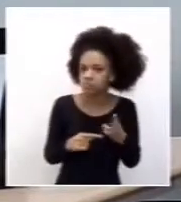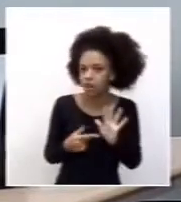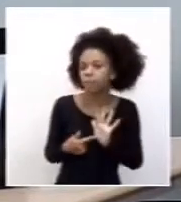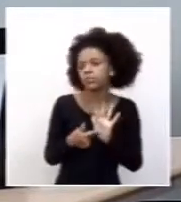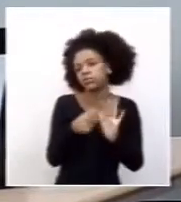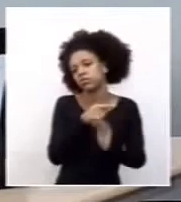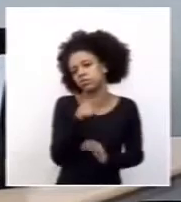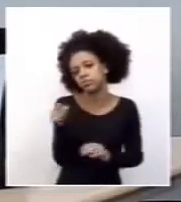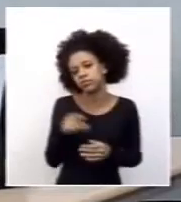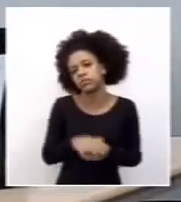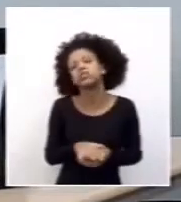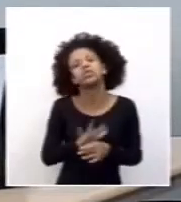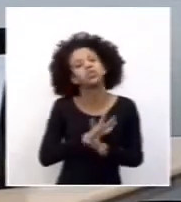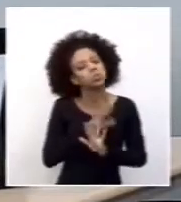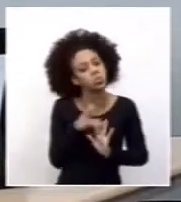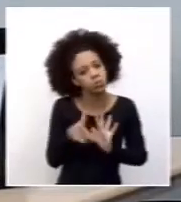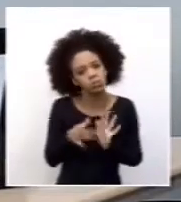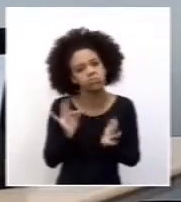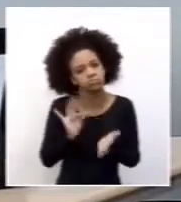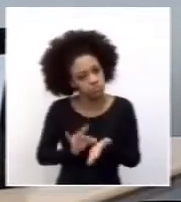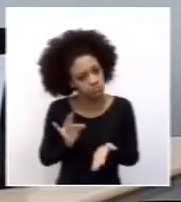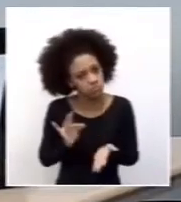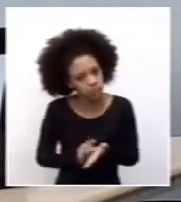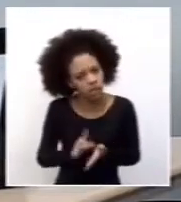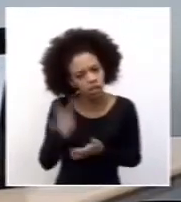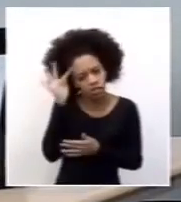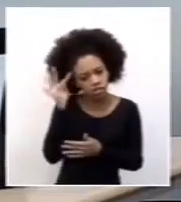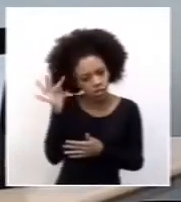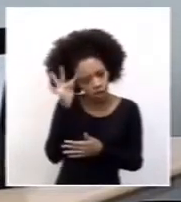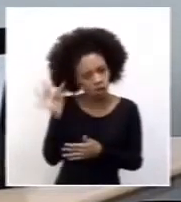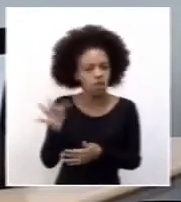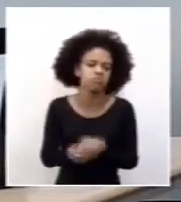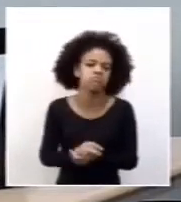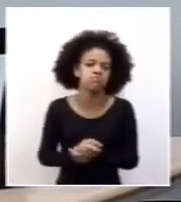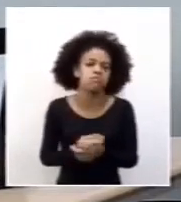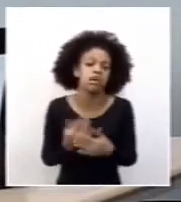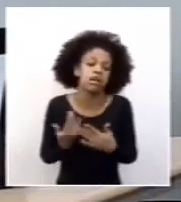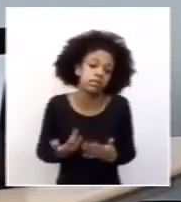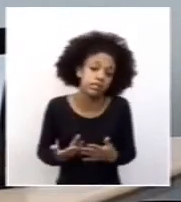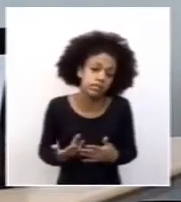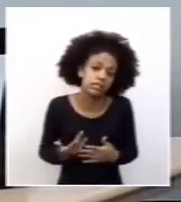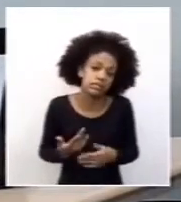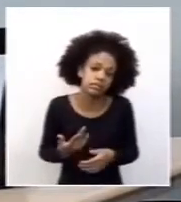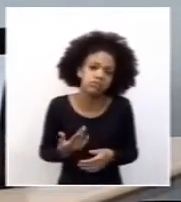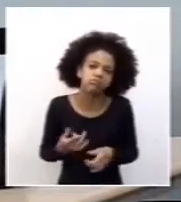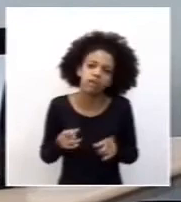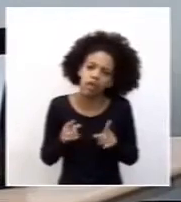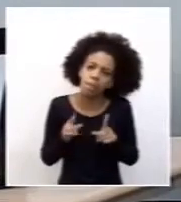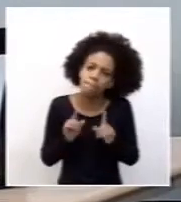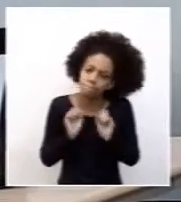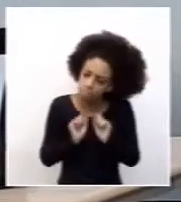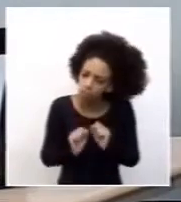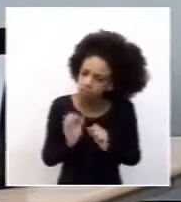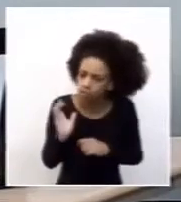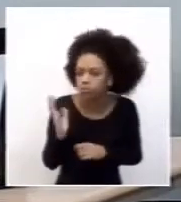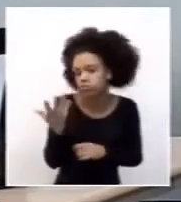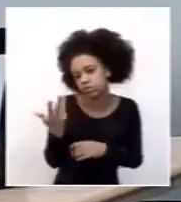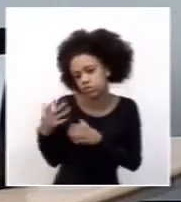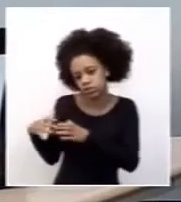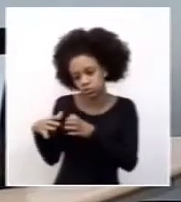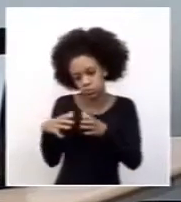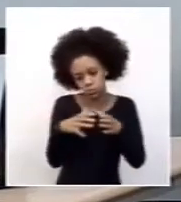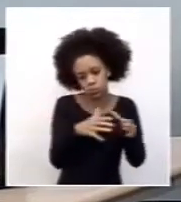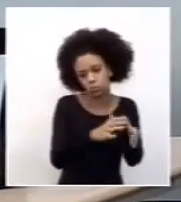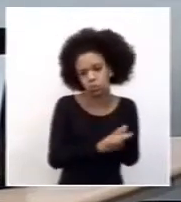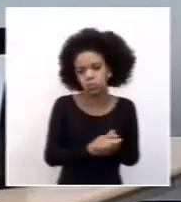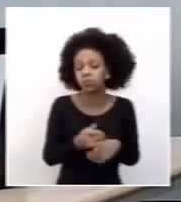base teóricas, assim, são pressupostos teóricos que serão assim permeados em outros ambientes, e aí que nós podemos discorrer também a